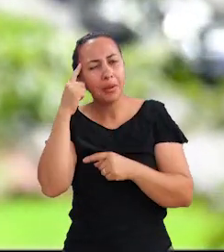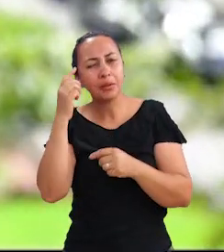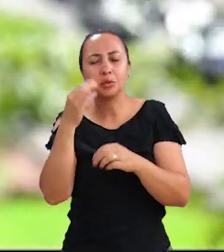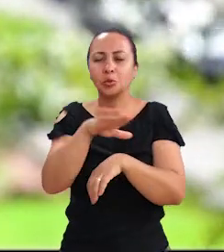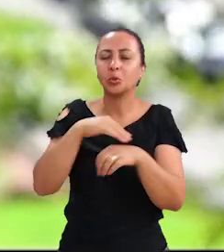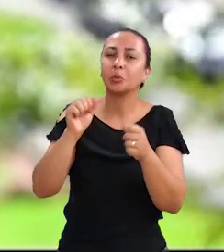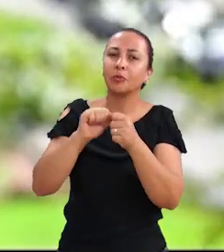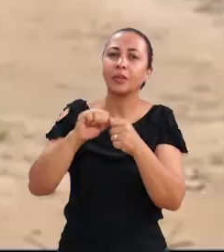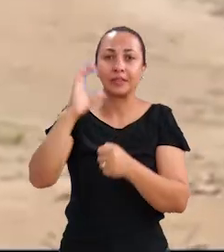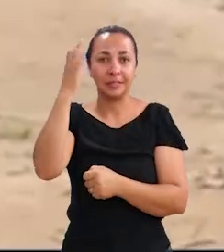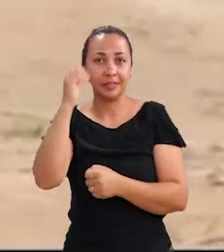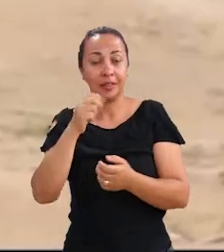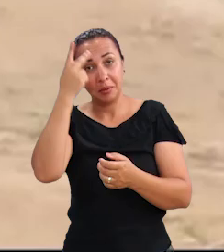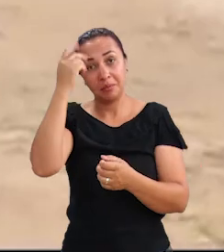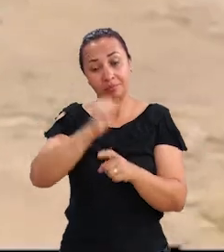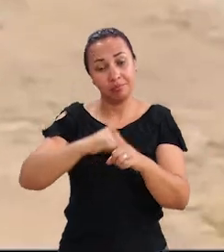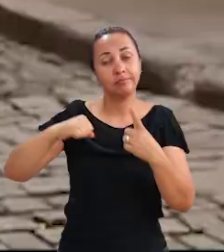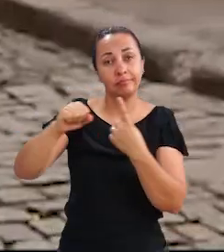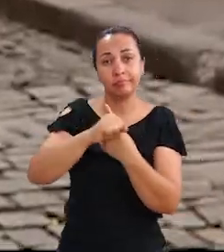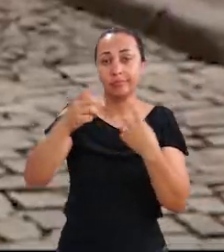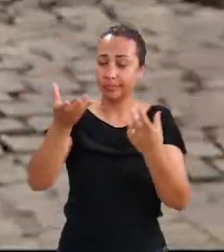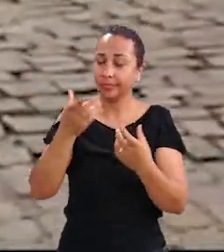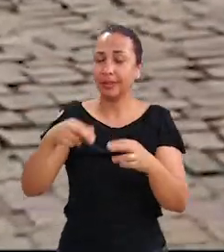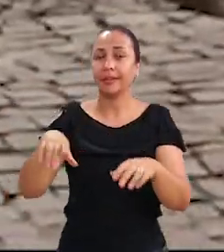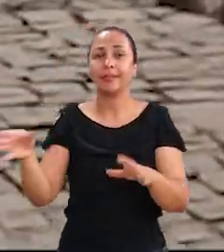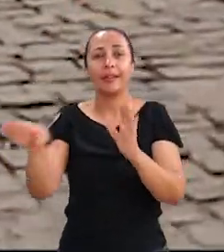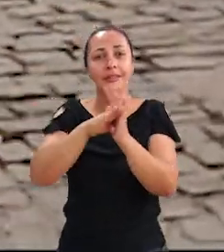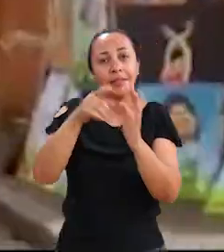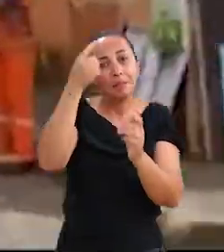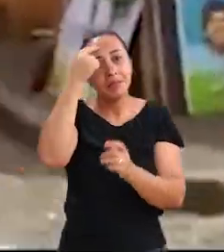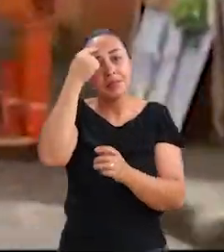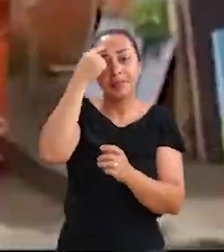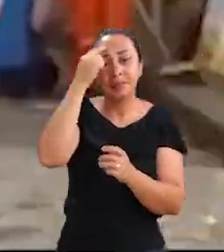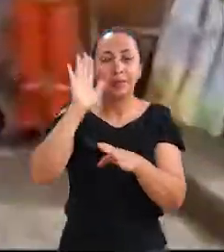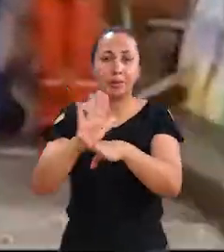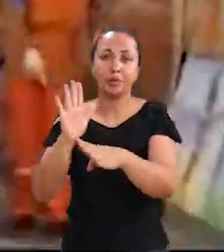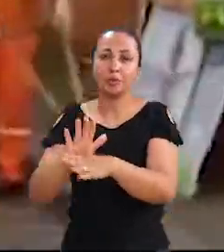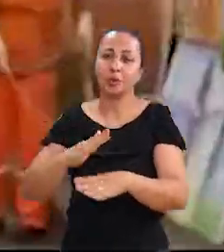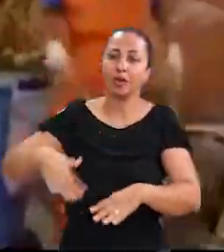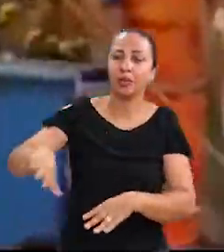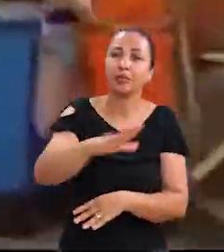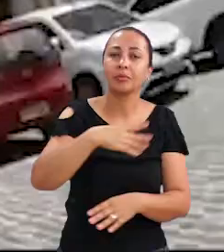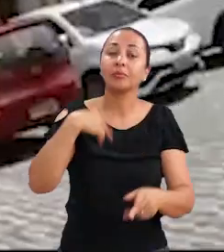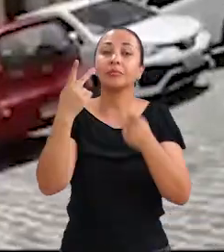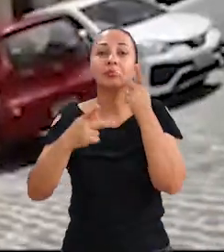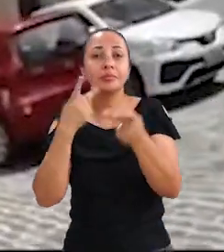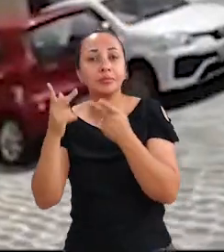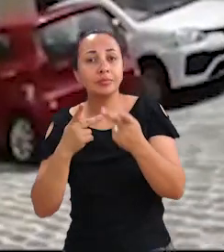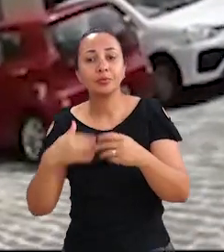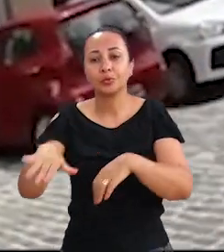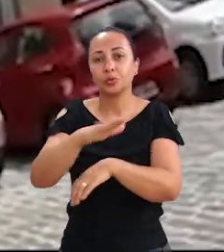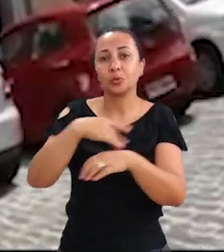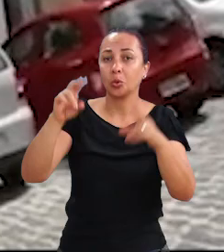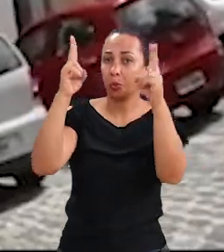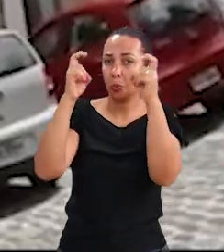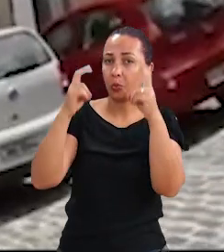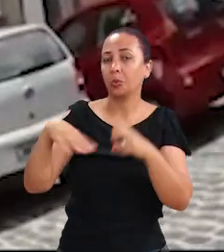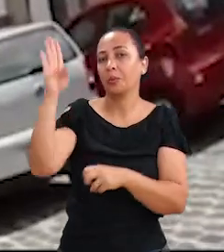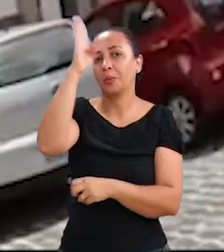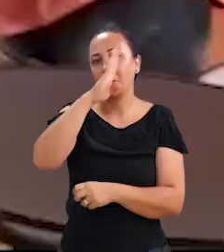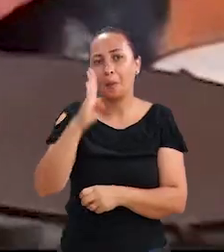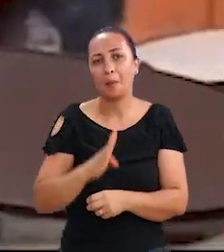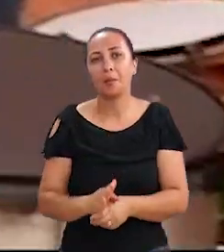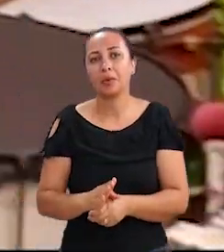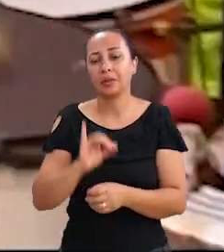sobre o fazer científico. E para a sociedade a gente quer trazer reflexões e contribuir na área, no âmbito dos discursos, sobre o tema